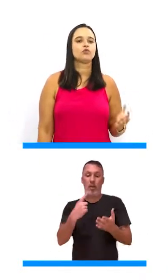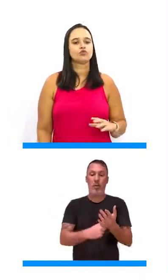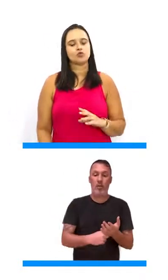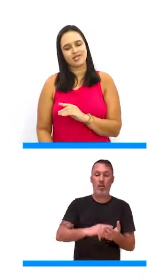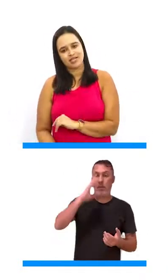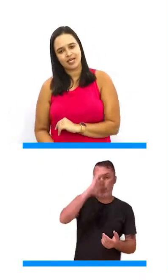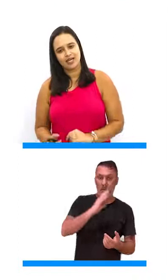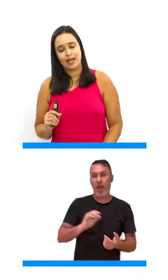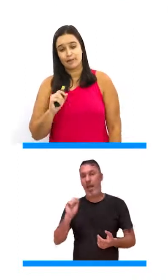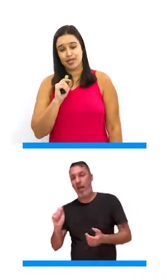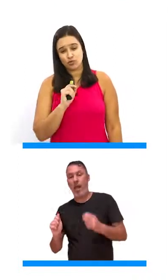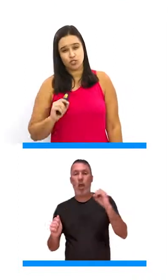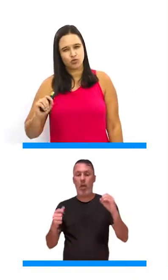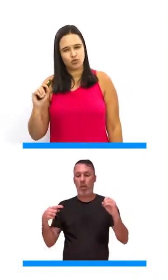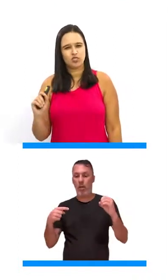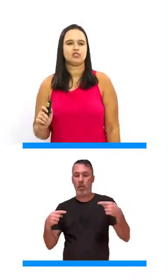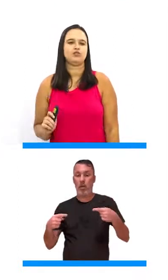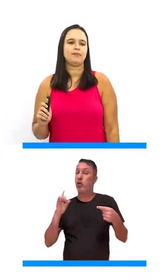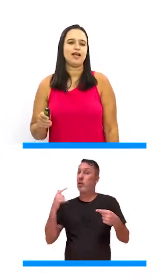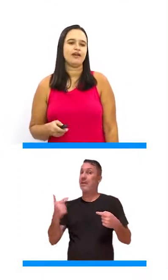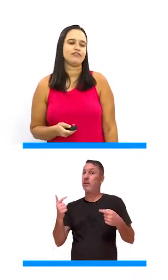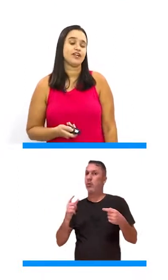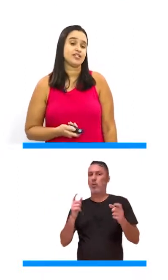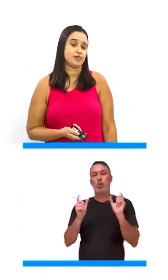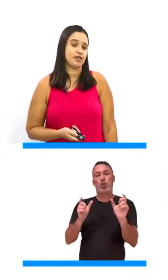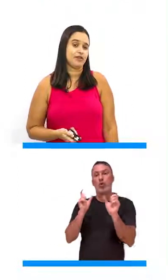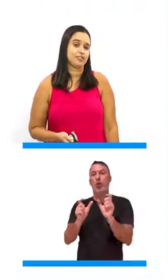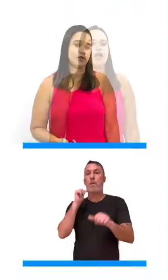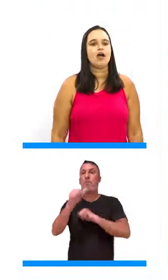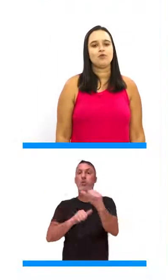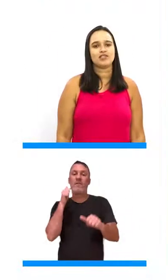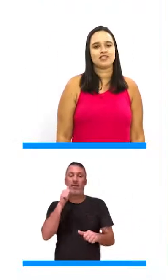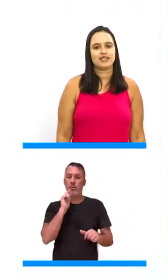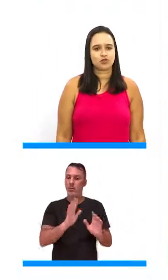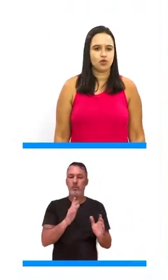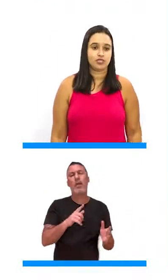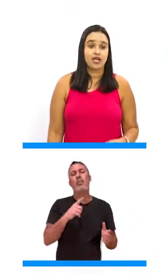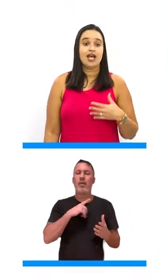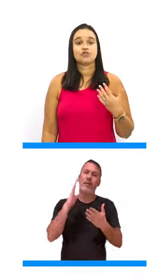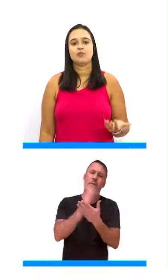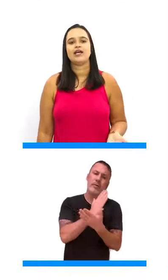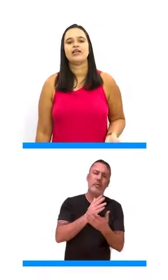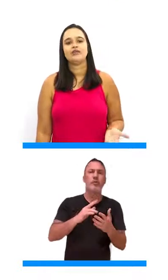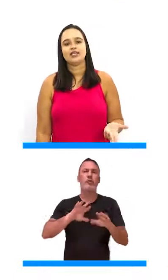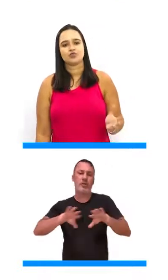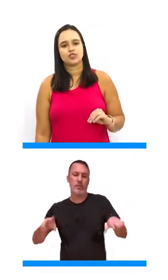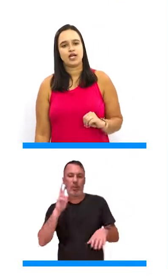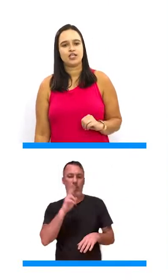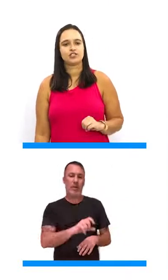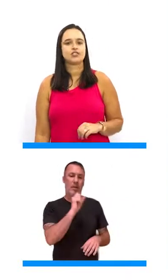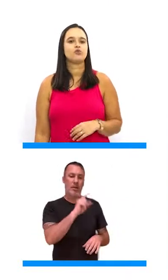União luso-brasileira. Apenas a segunda palavra vai receber a flexão. Algumas exceções. Azul marinho e